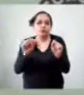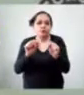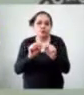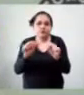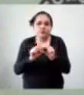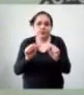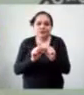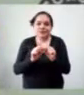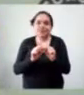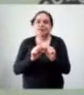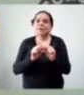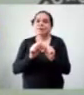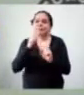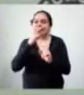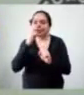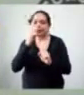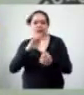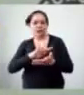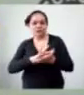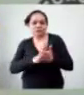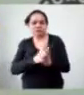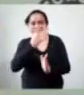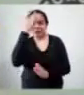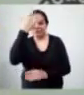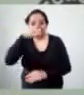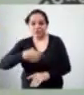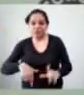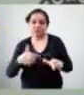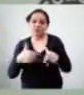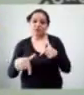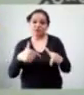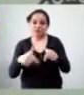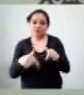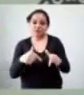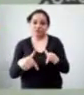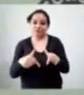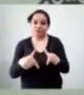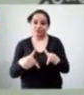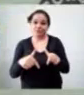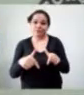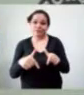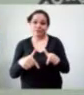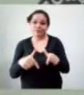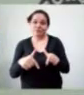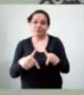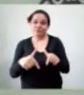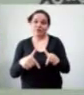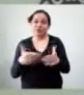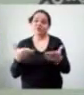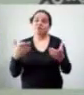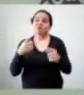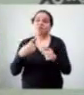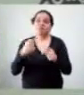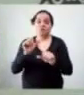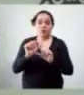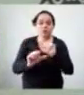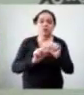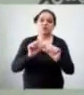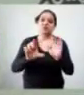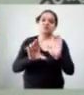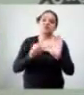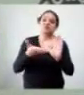danosas aos trabalhadores e daqueles que eram incluídos nesse regime previdenciário agora alterado ou